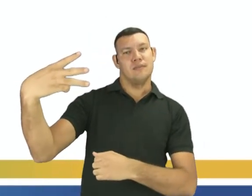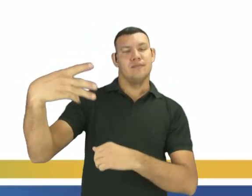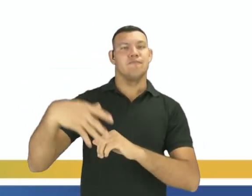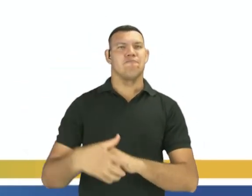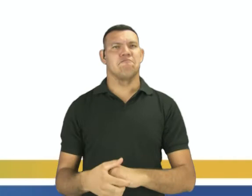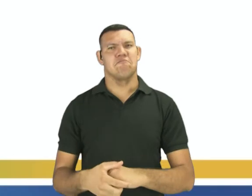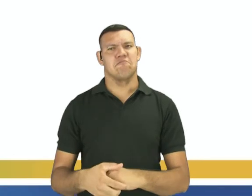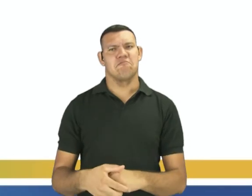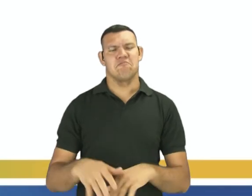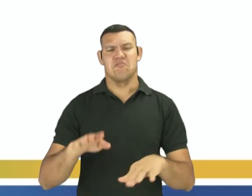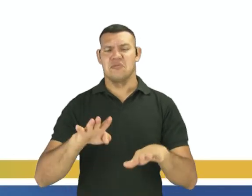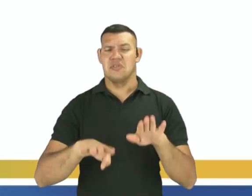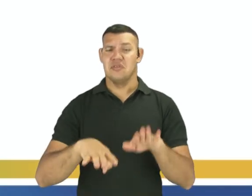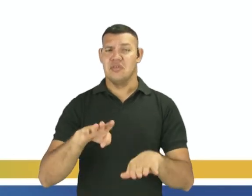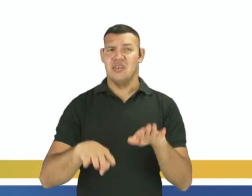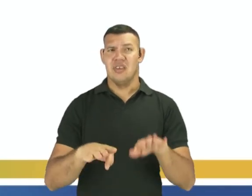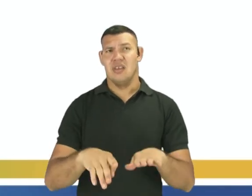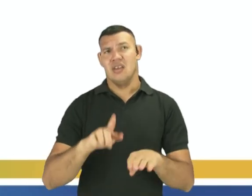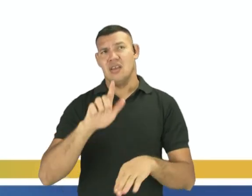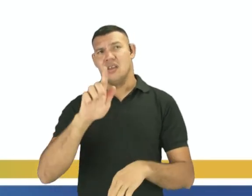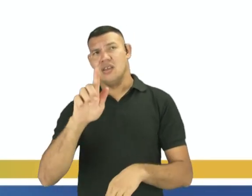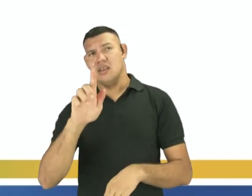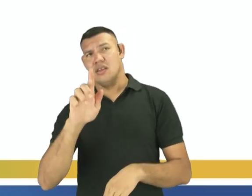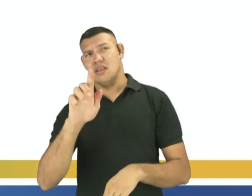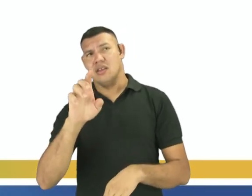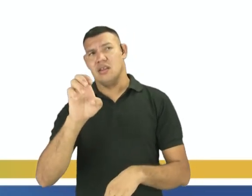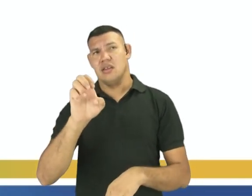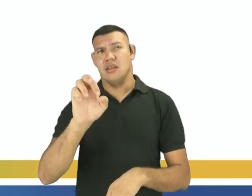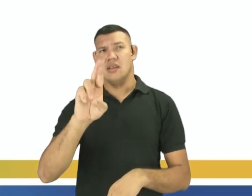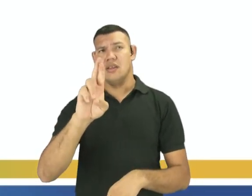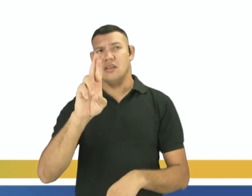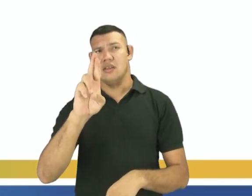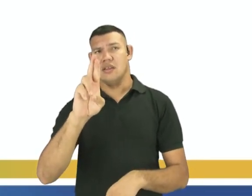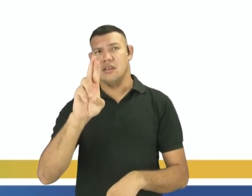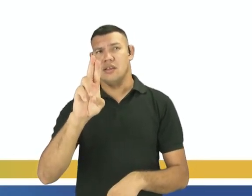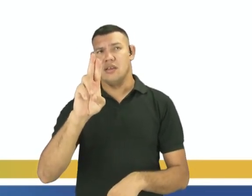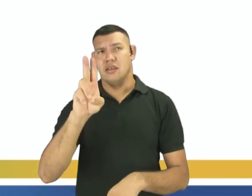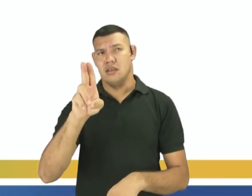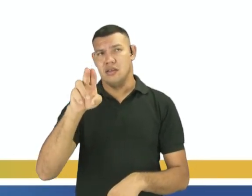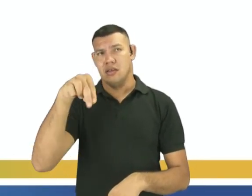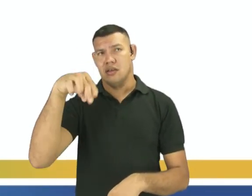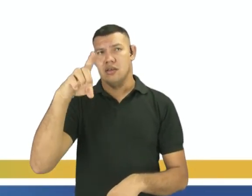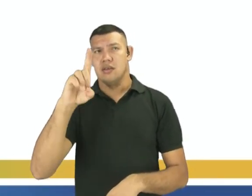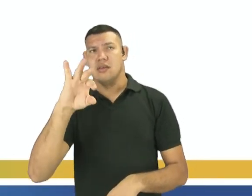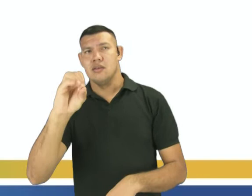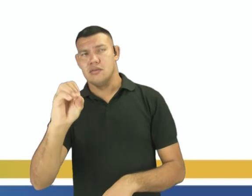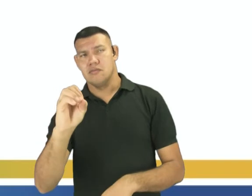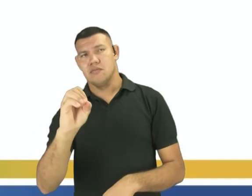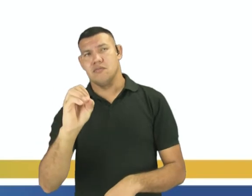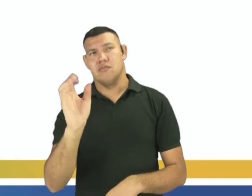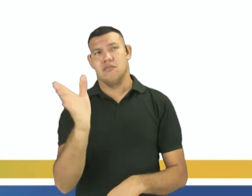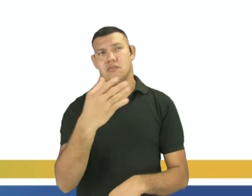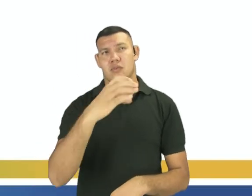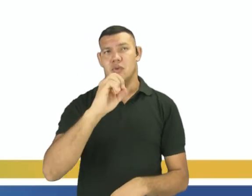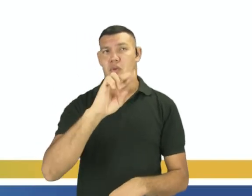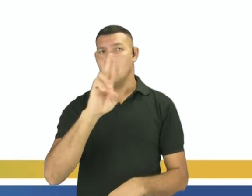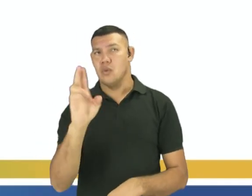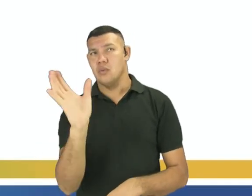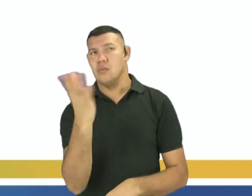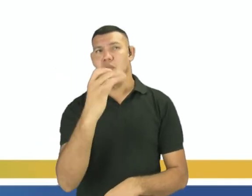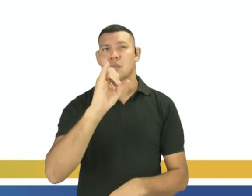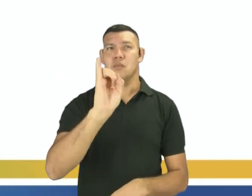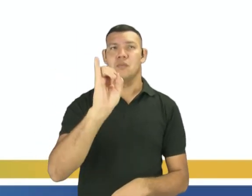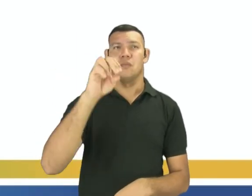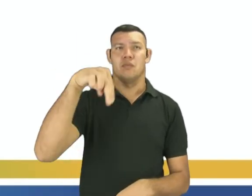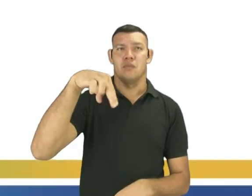tanto no gerúndio quanto no infinitivo. Ou seja, os verbos que vêm após esses 3 aí, e alguns outros, como eu já falei, eles podem ser